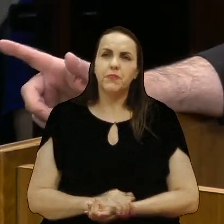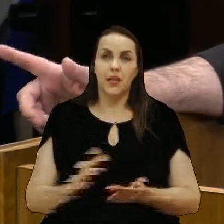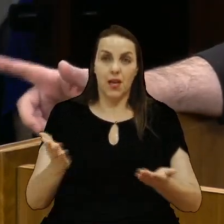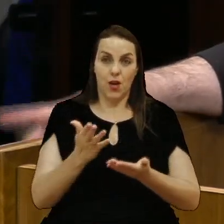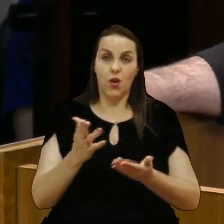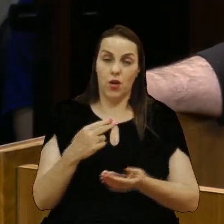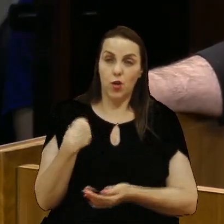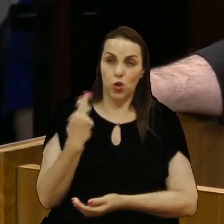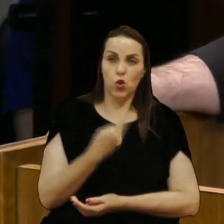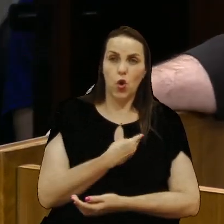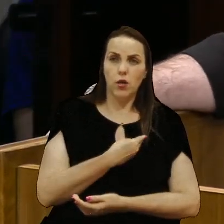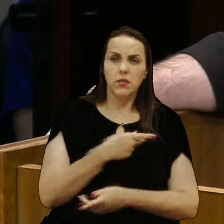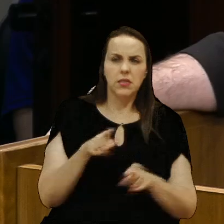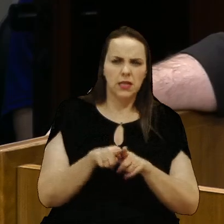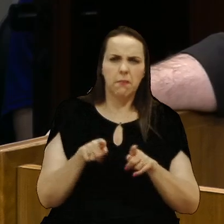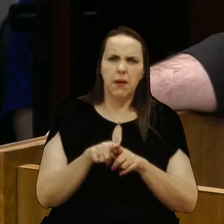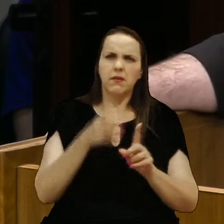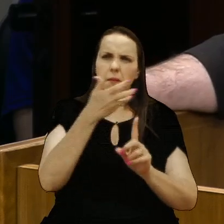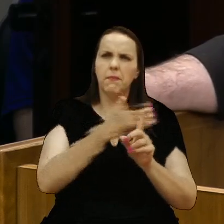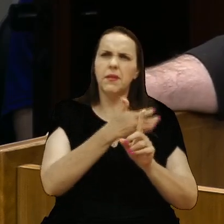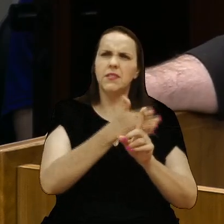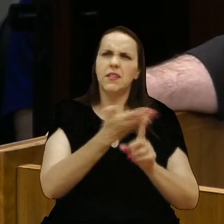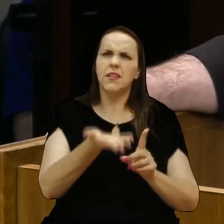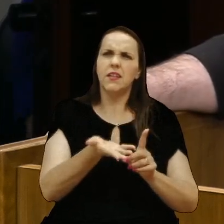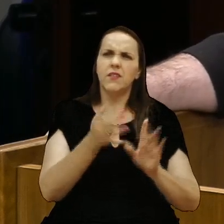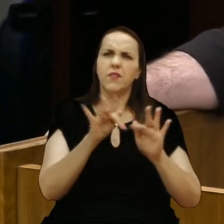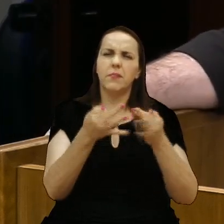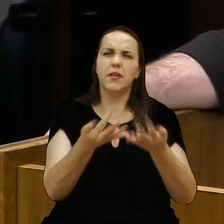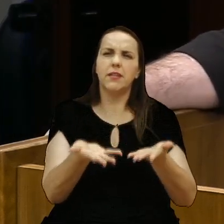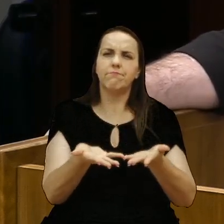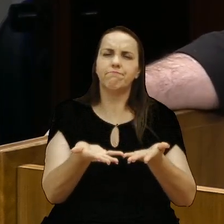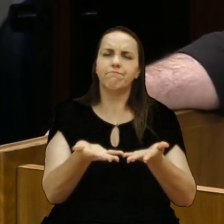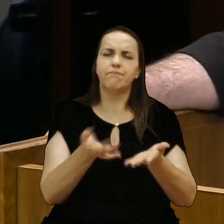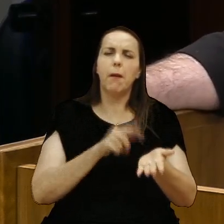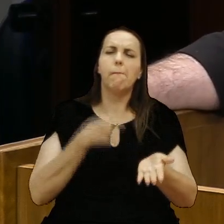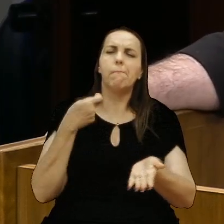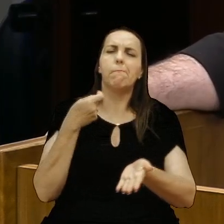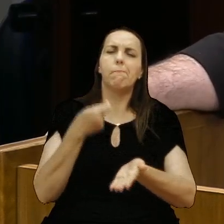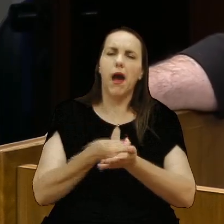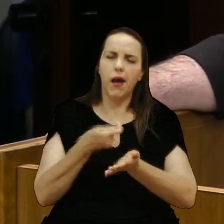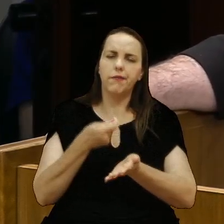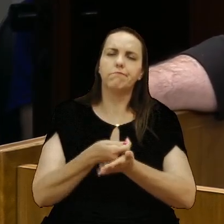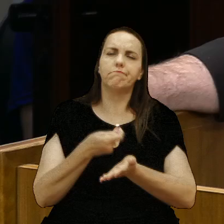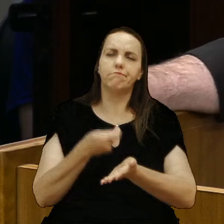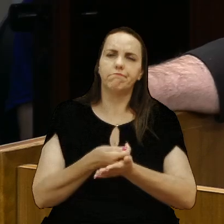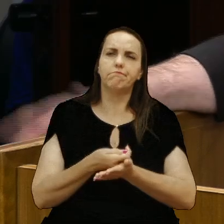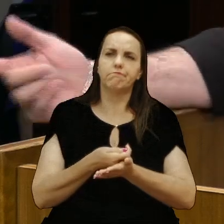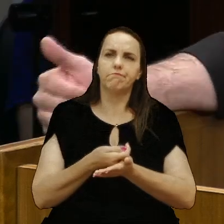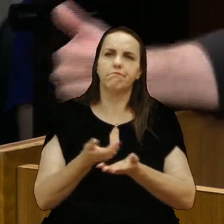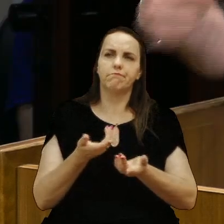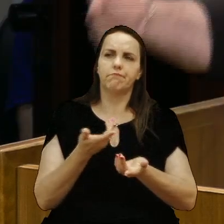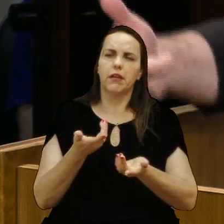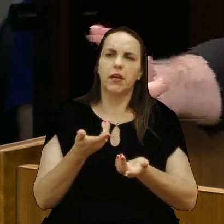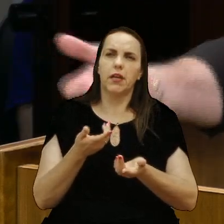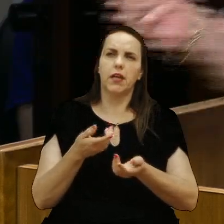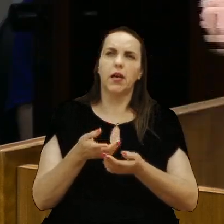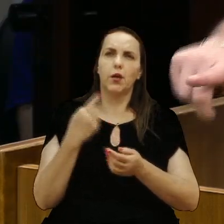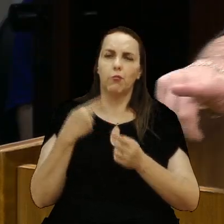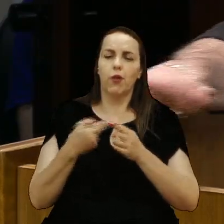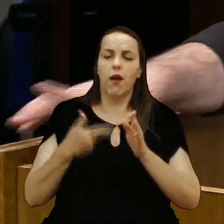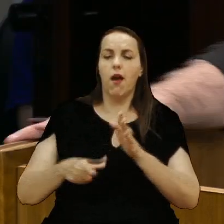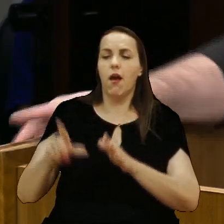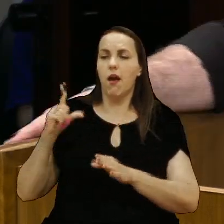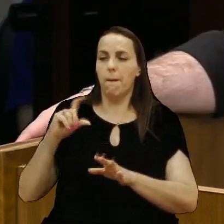nós e até as pessoas com deficiência e suas famílias pagam a conta de quem antes se preocupa